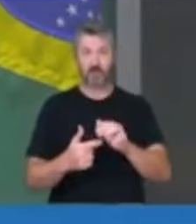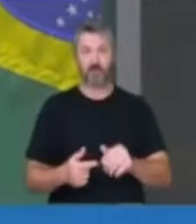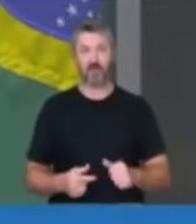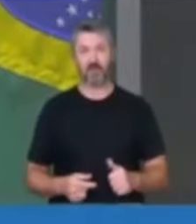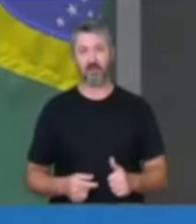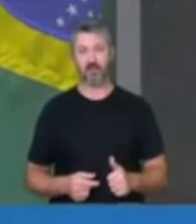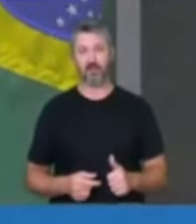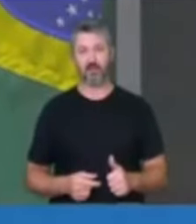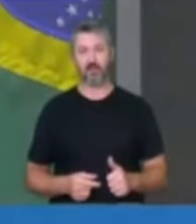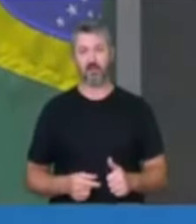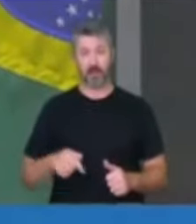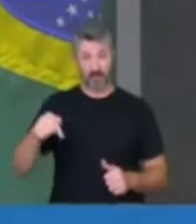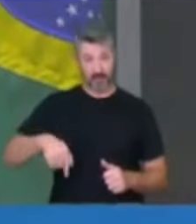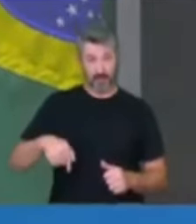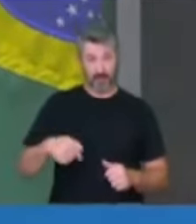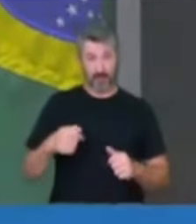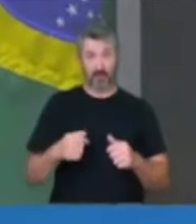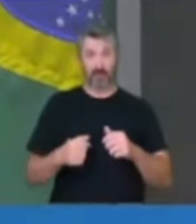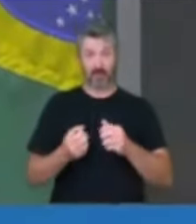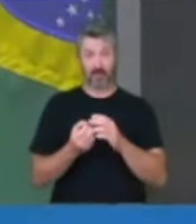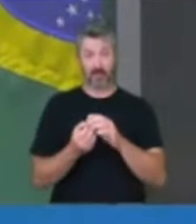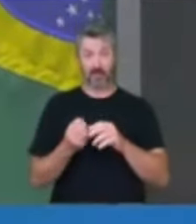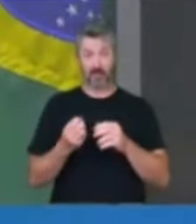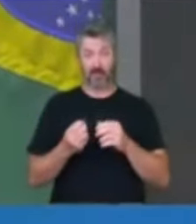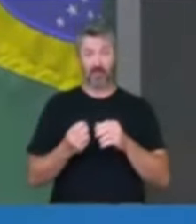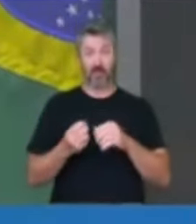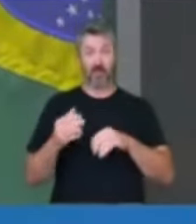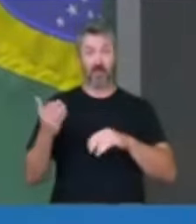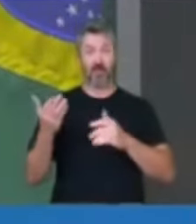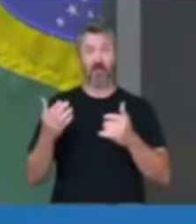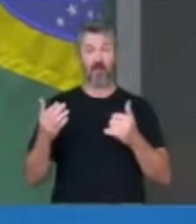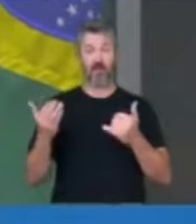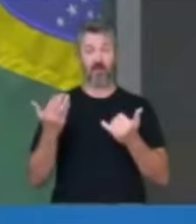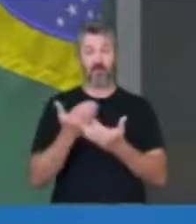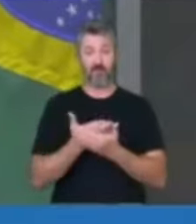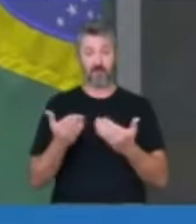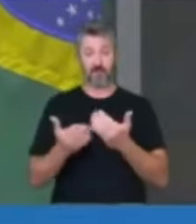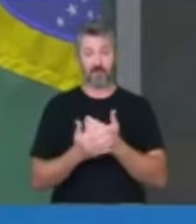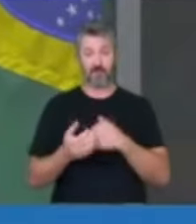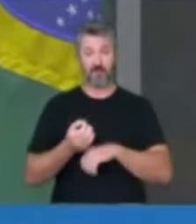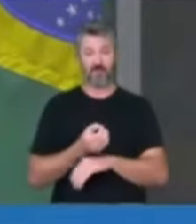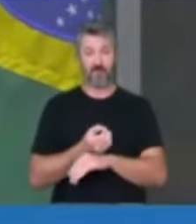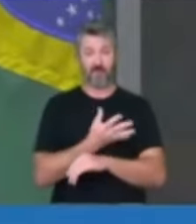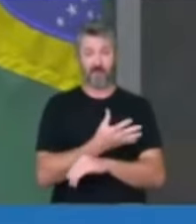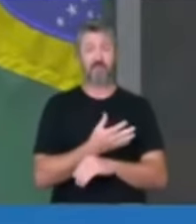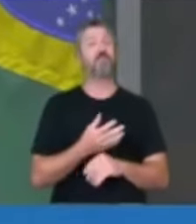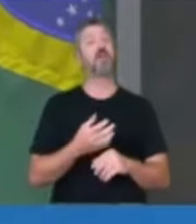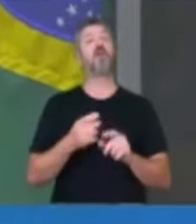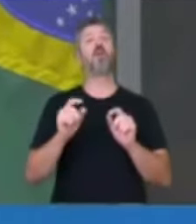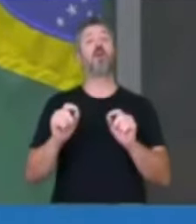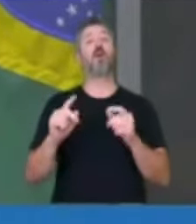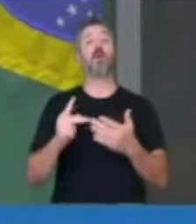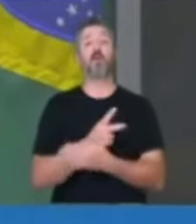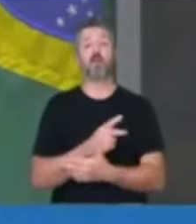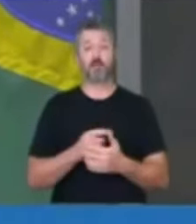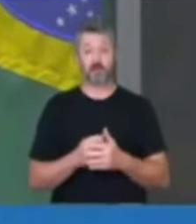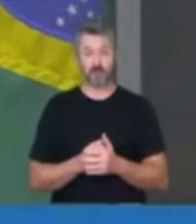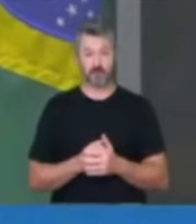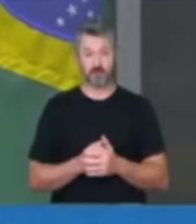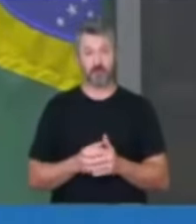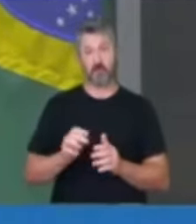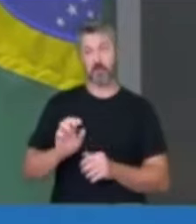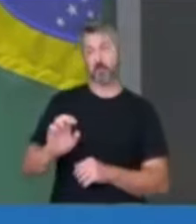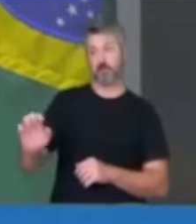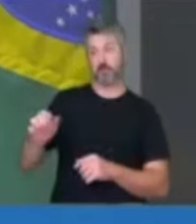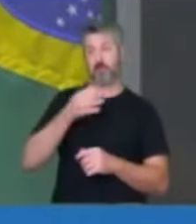quando teve aqui aaz jato o que que foi aato eu não vou entrar no mérito mas ao que ficou e a esquerda